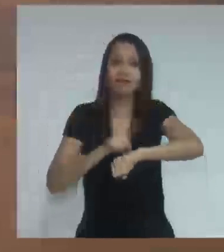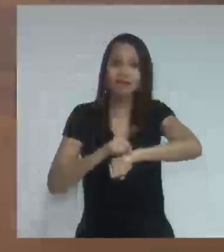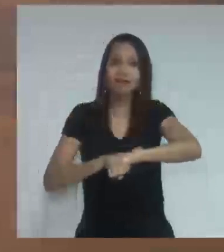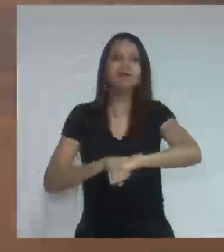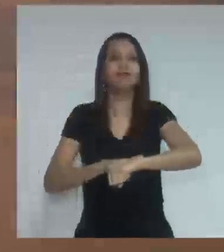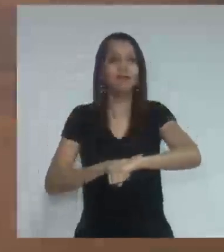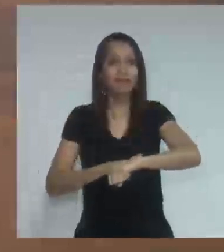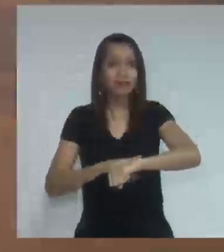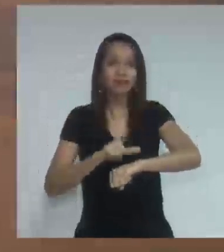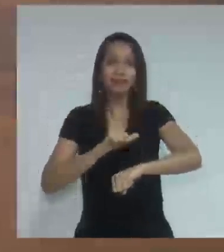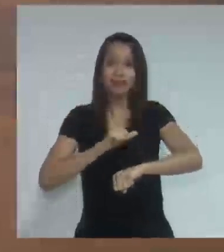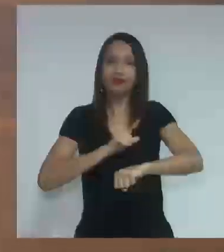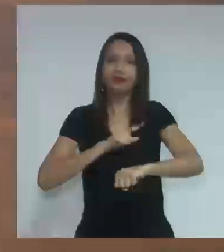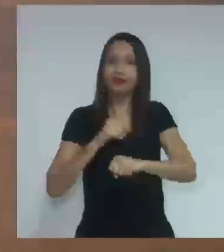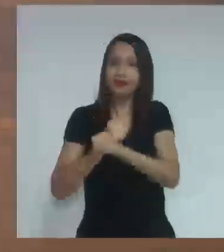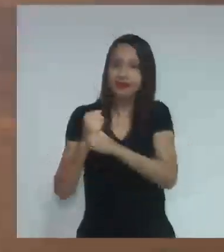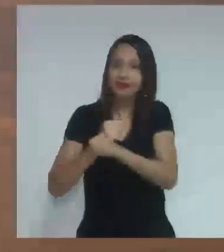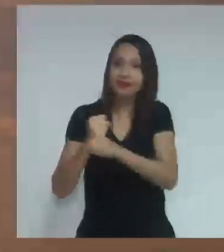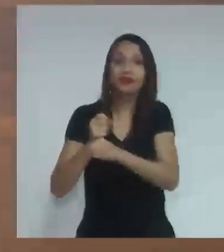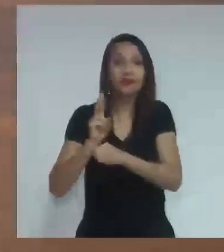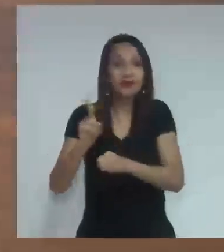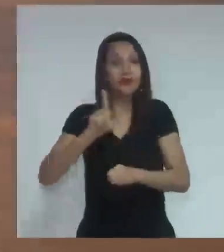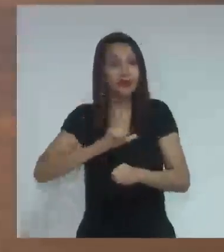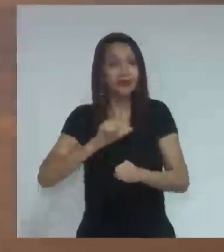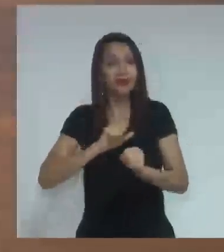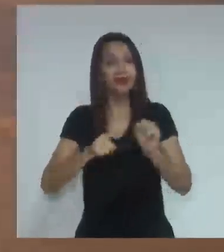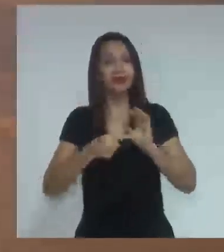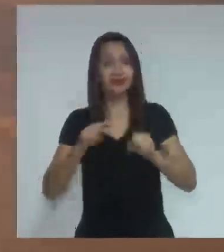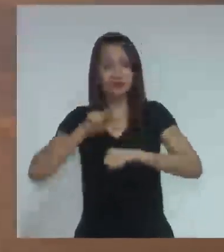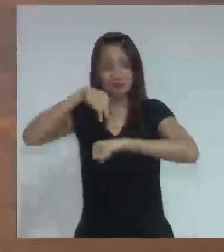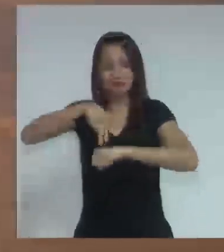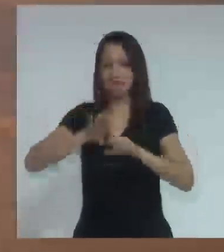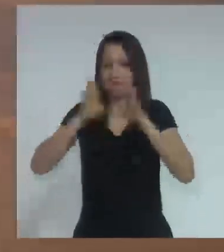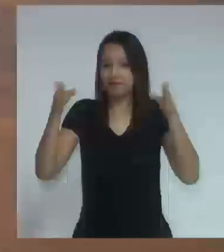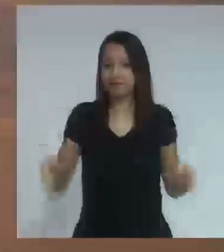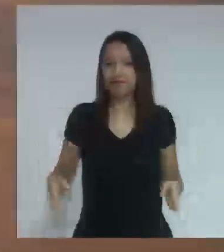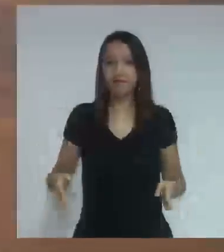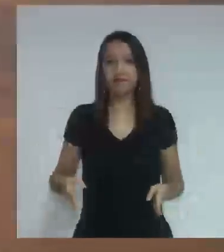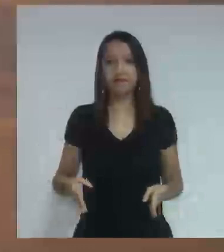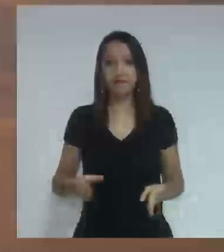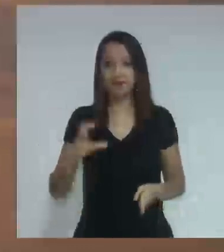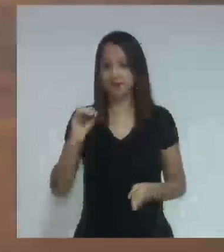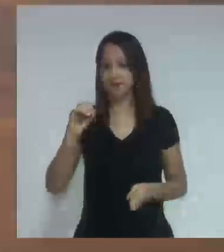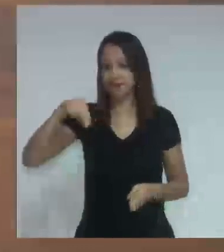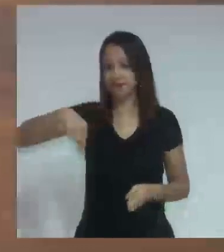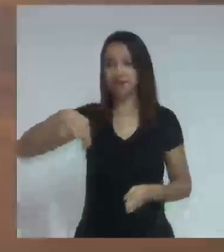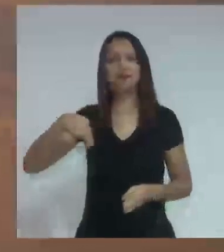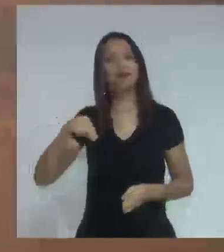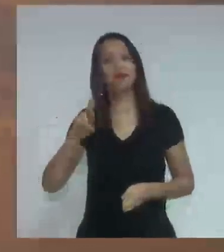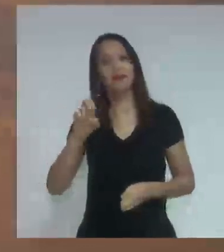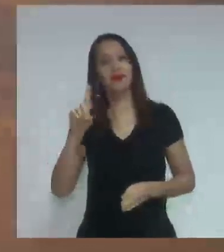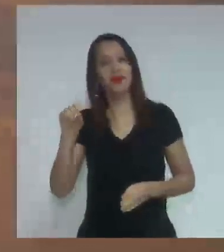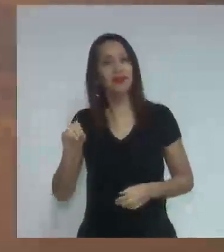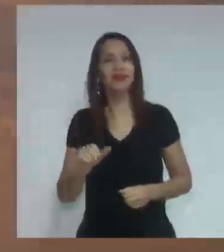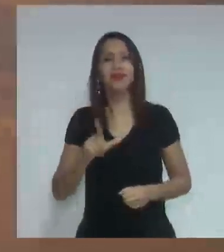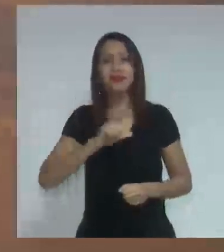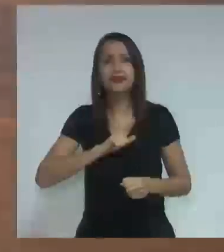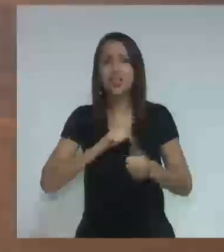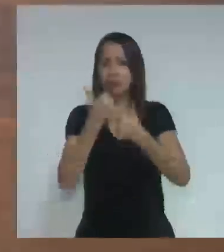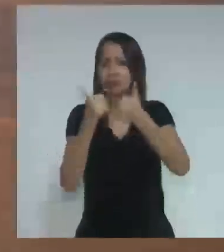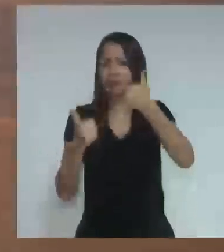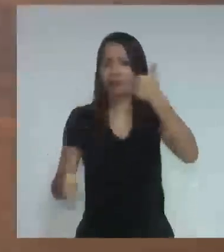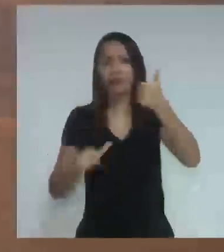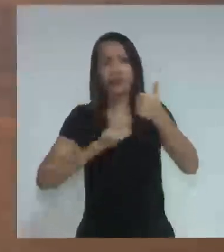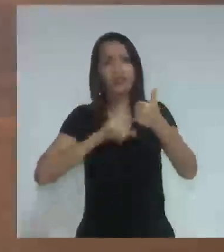o Conrado tem feito aí os cerimoniais para nós na casa. E assim será enquanto eu for presidente. Nós temos o corpo efetivo da casa,